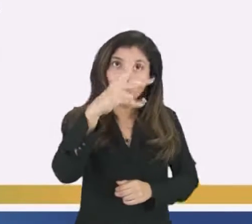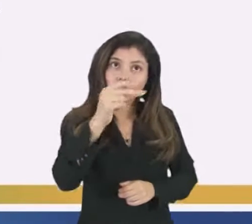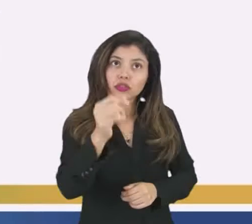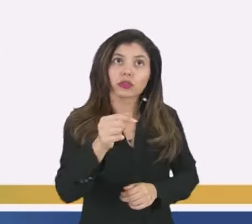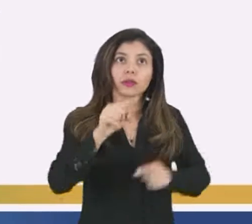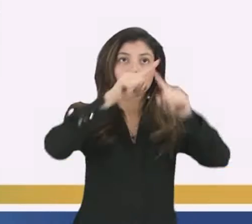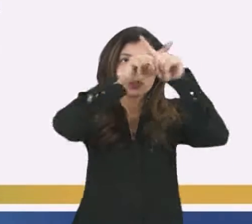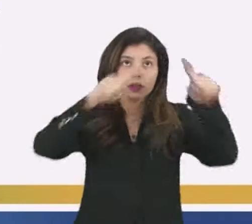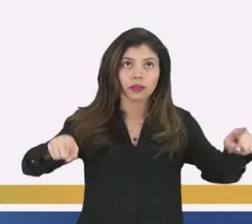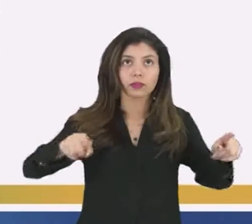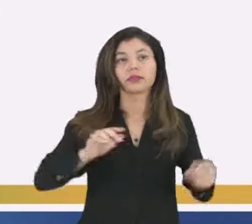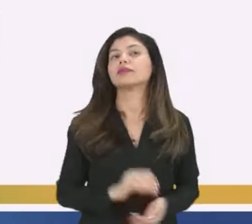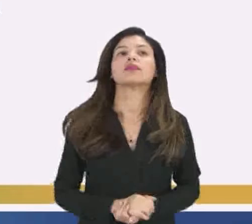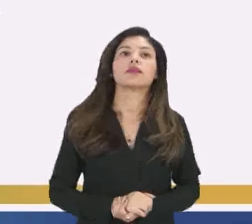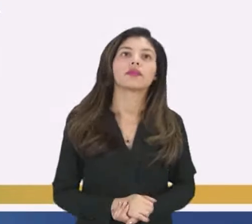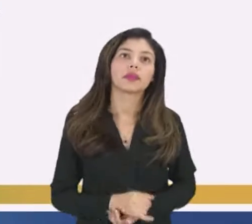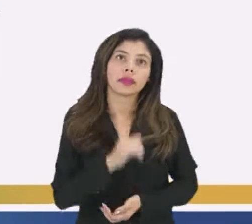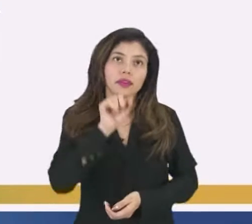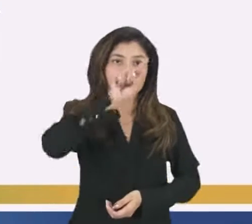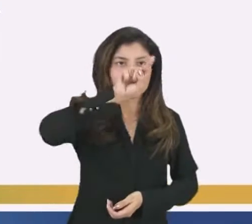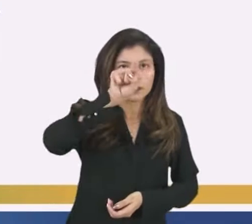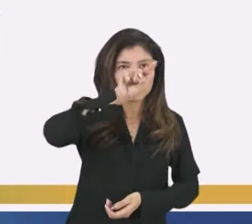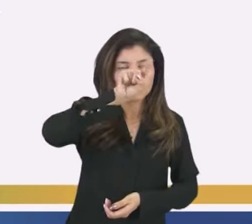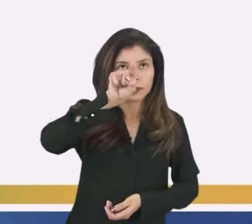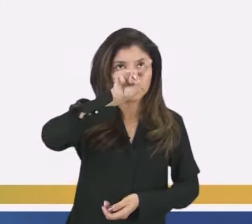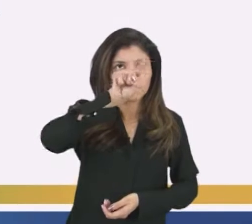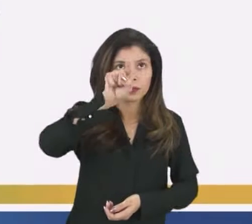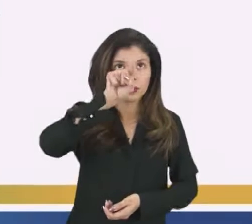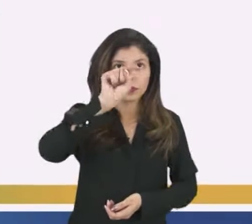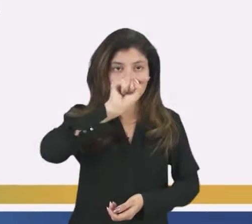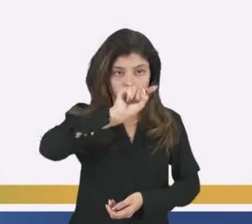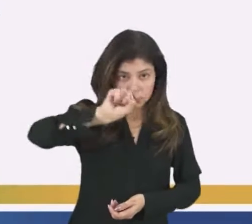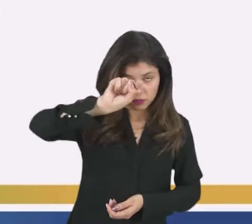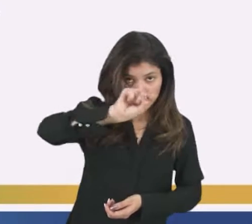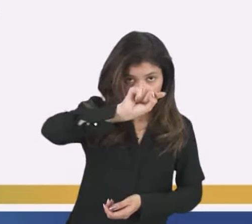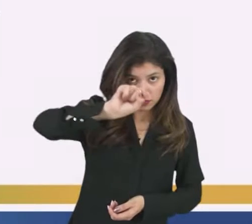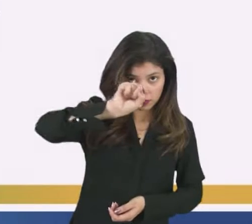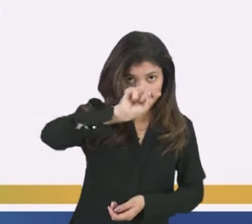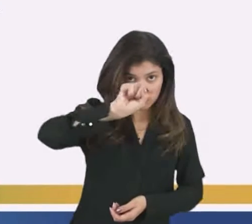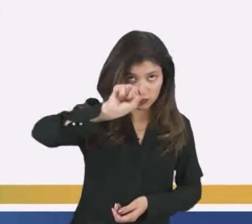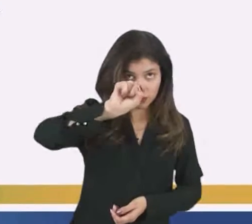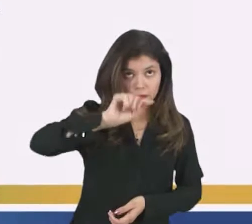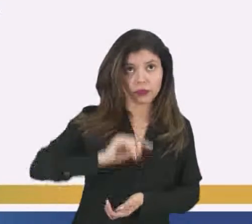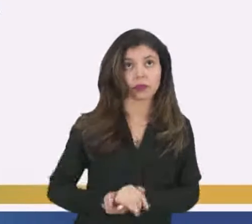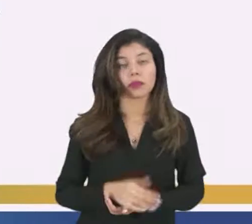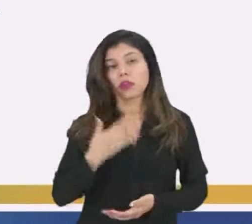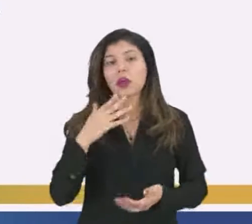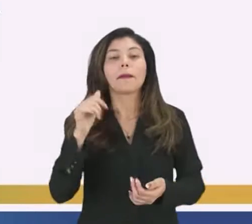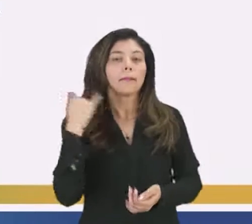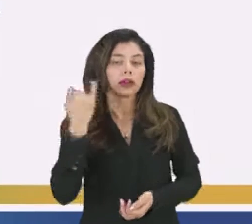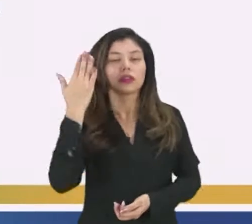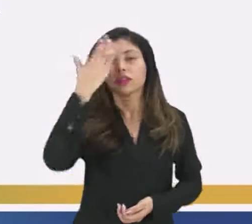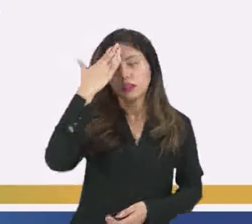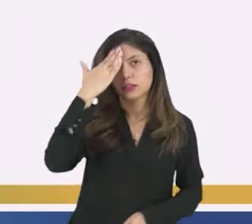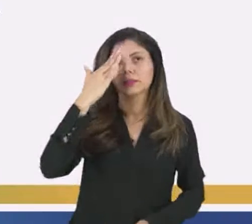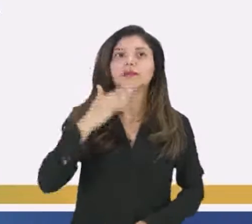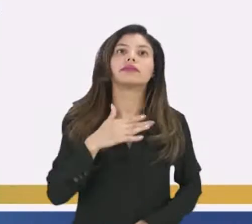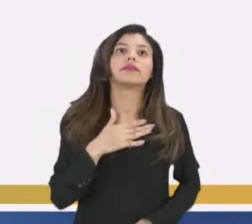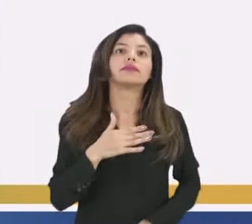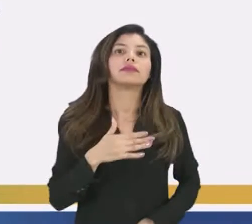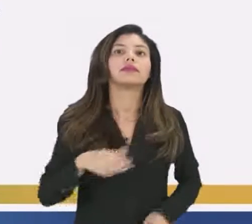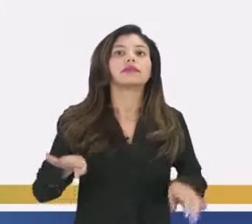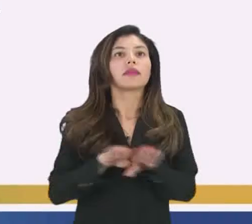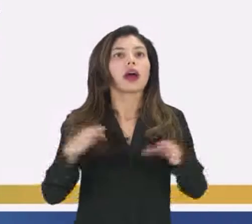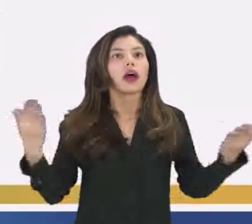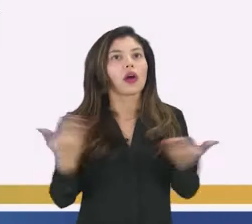pelo vértice. Como assim? Ó? Esse ângulo aqui é oposto a esse, certo? Então é importante que a gente possa entender.